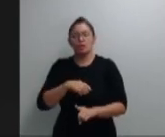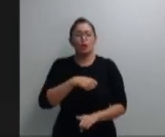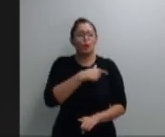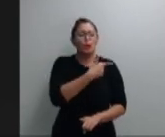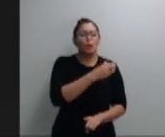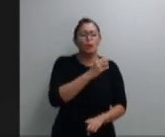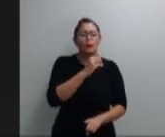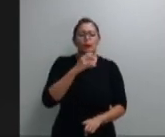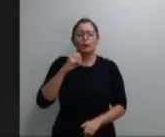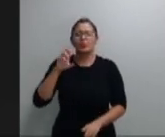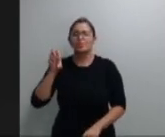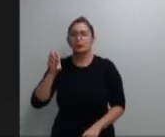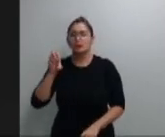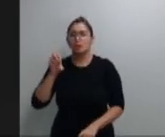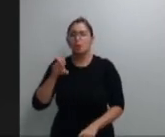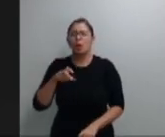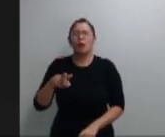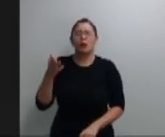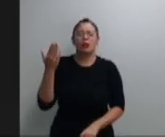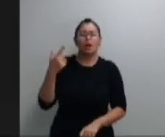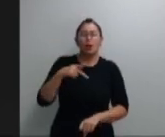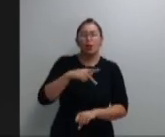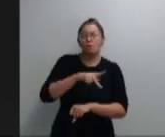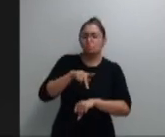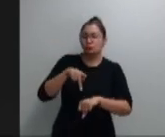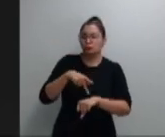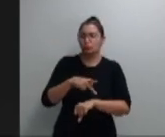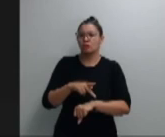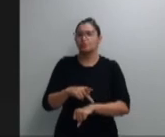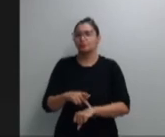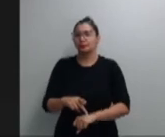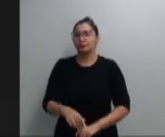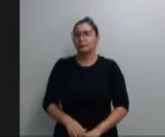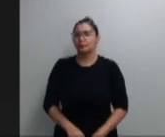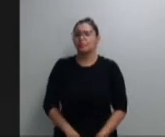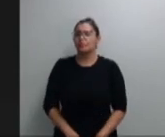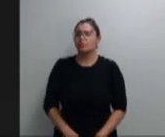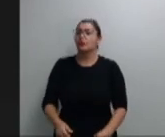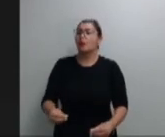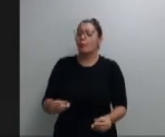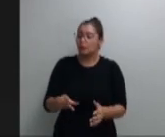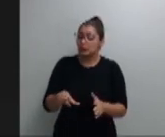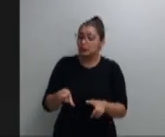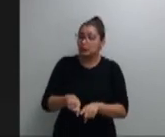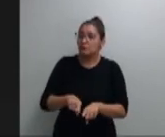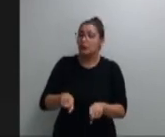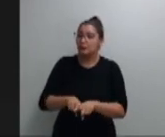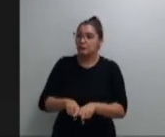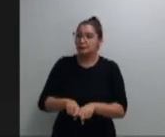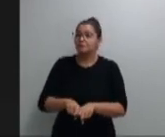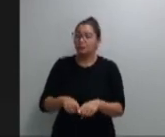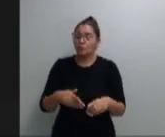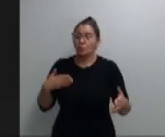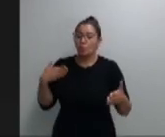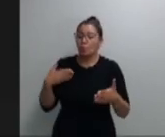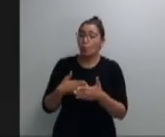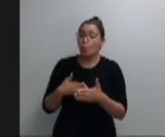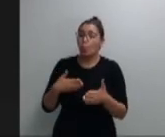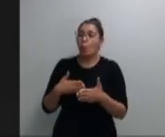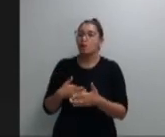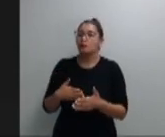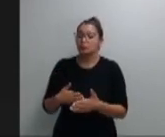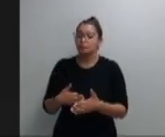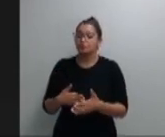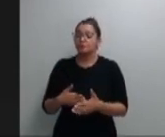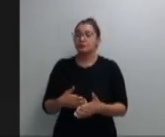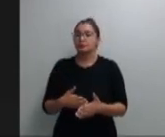temporal quando aperfeiçoado esse negócio jurídico então portanto existe aí já uma interferência a partir desse momento na concorrência